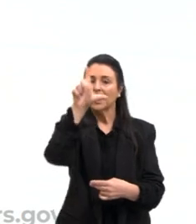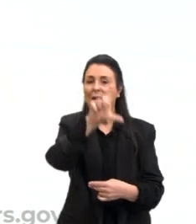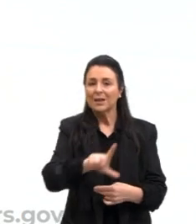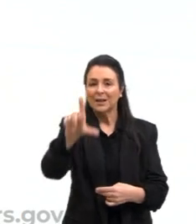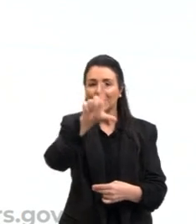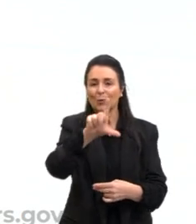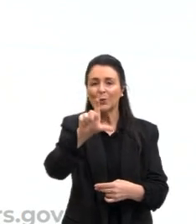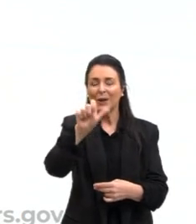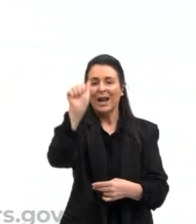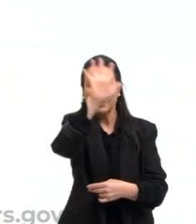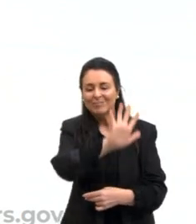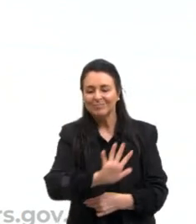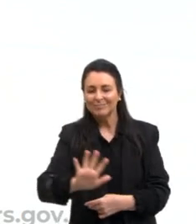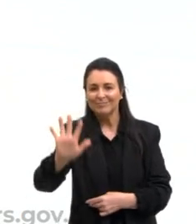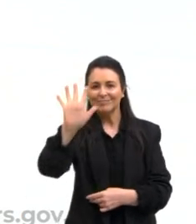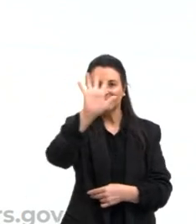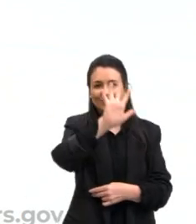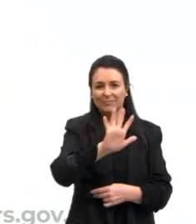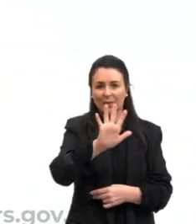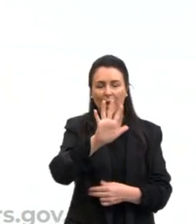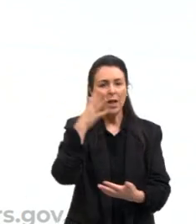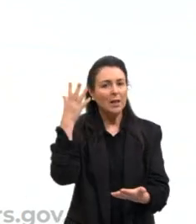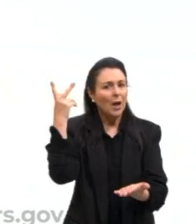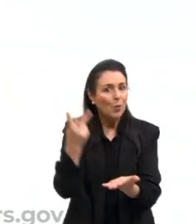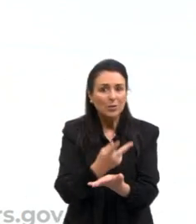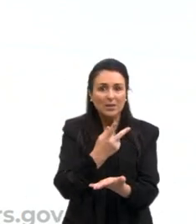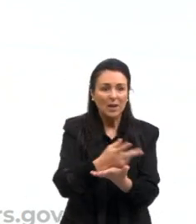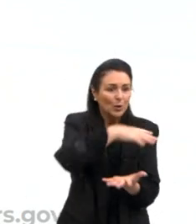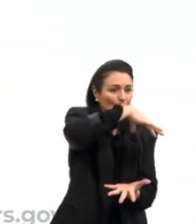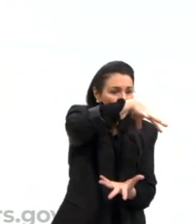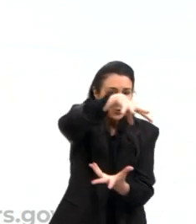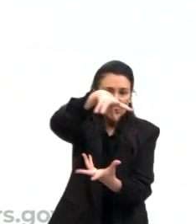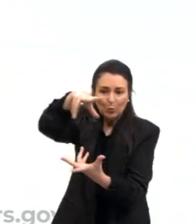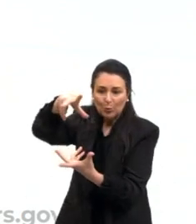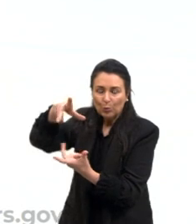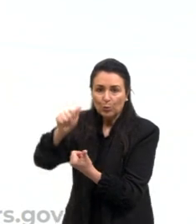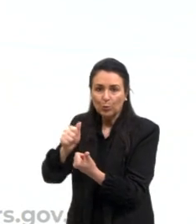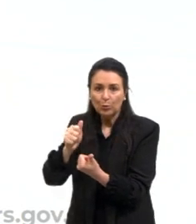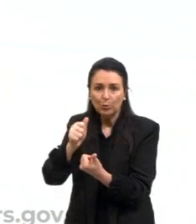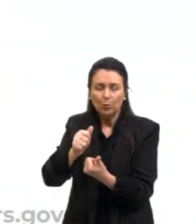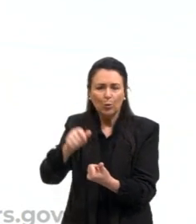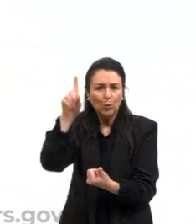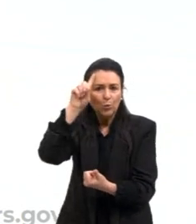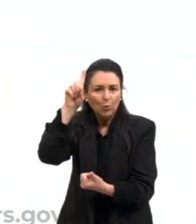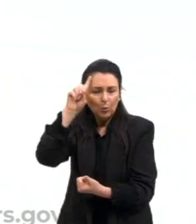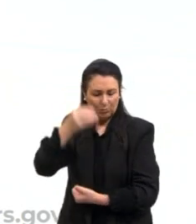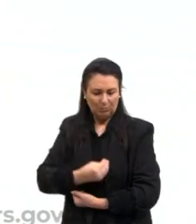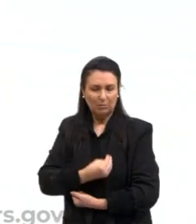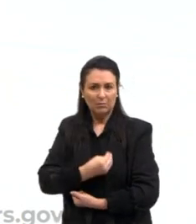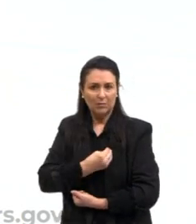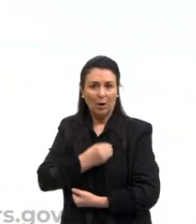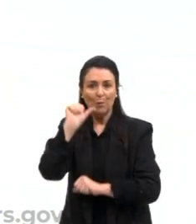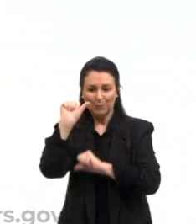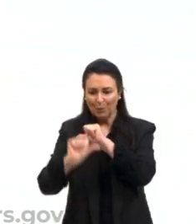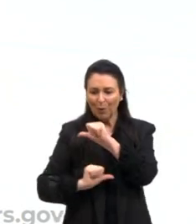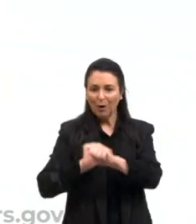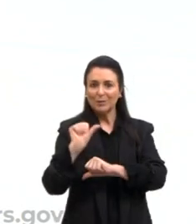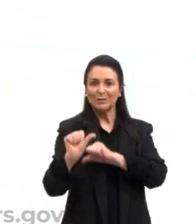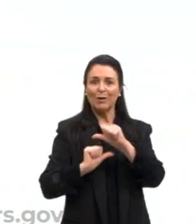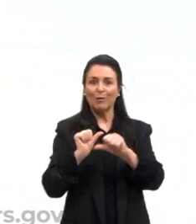Universal ela tá acontecendo em todos os lugares do mundo todo o cotidiano pode virar uma história todo